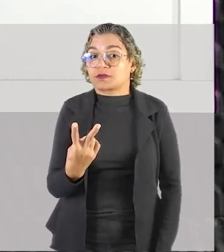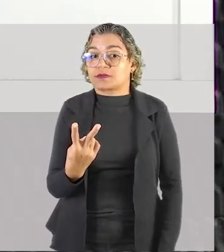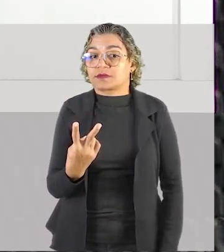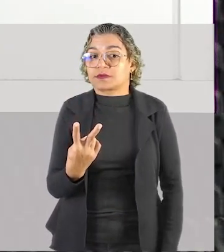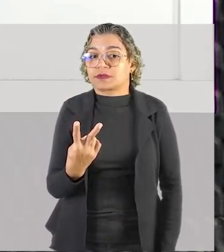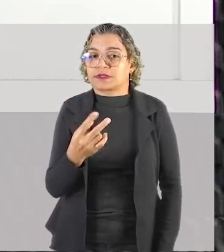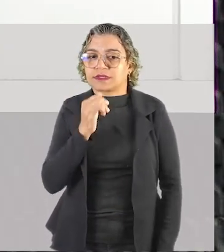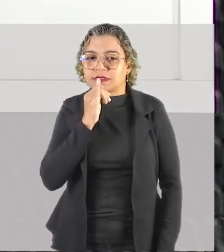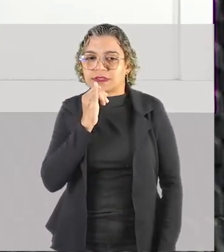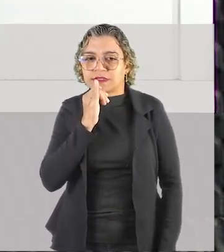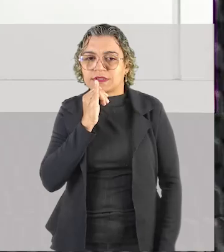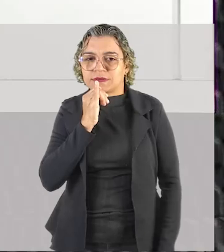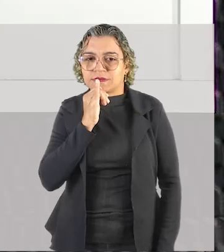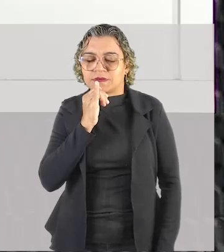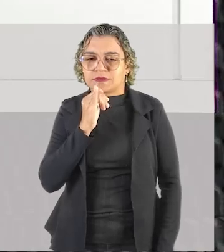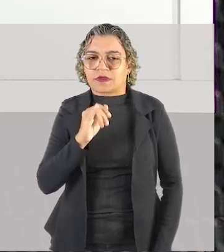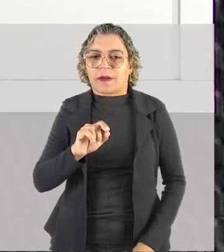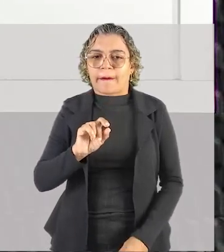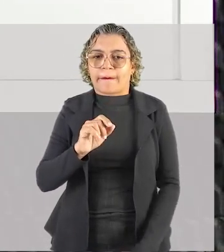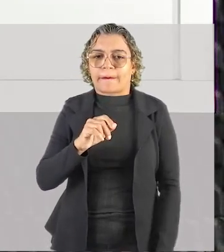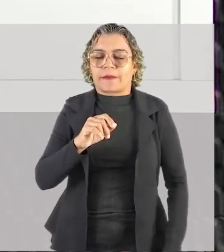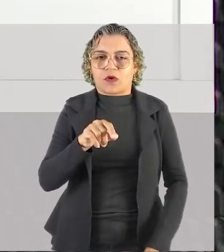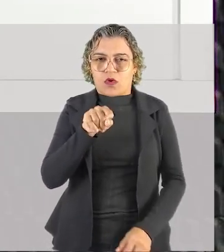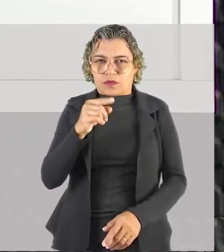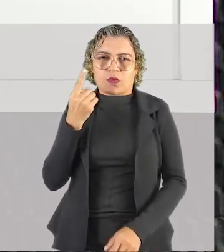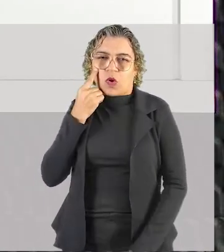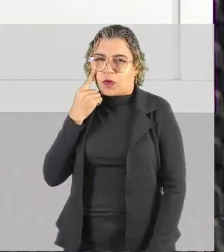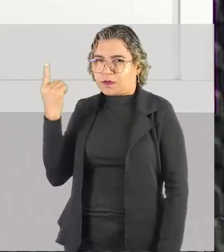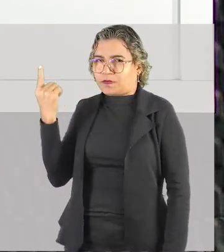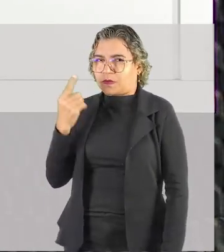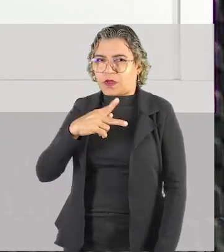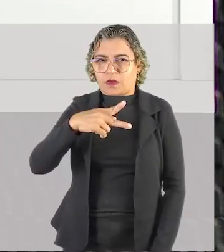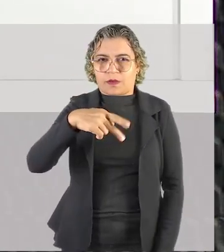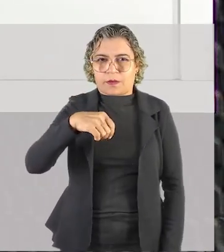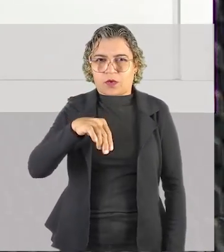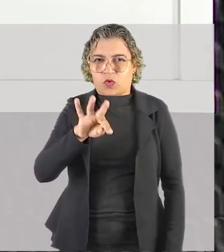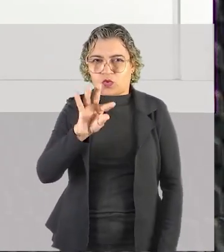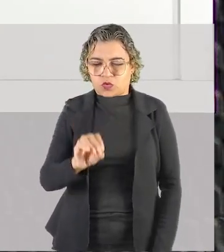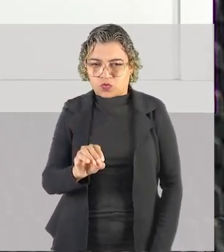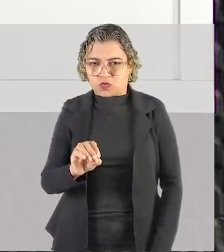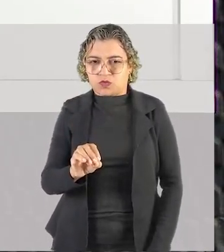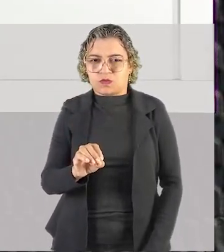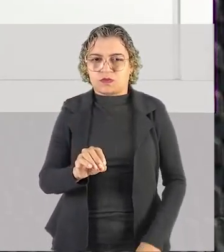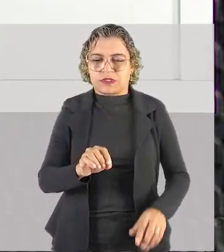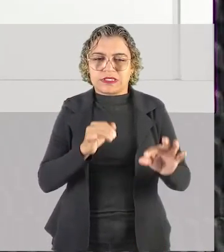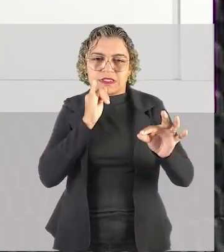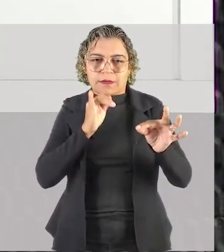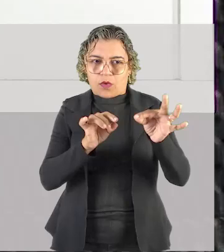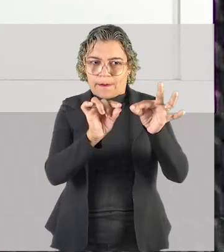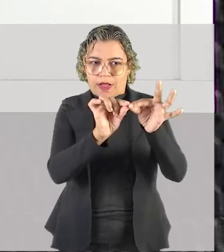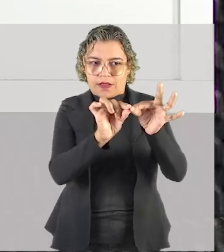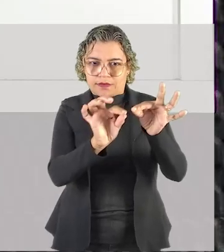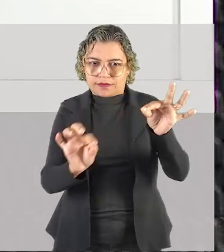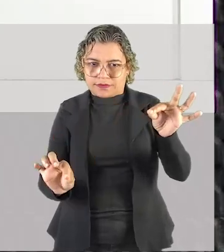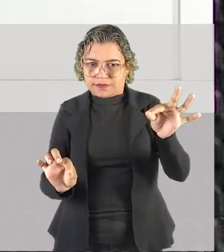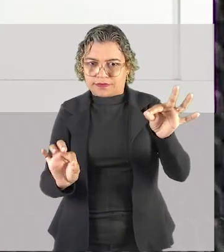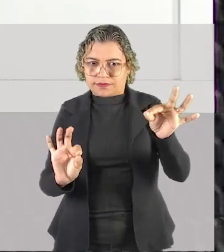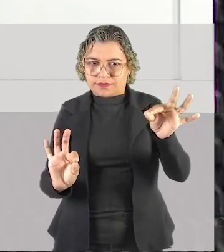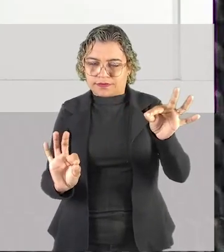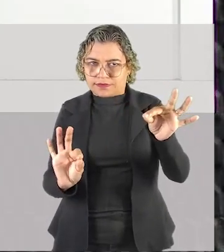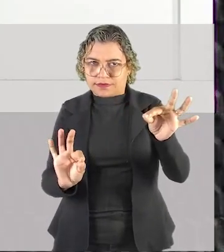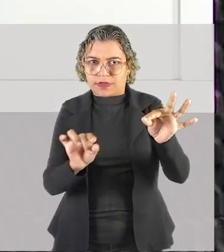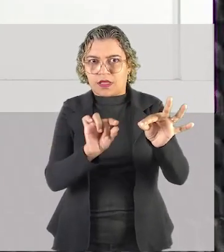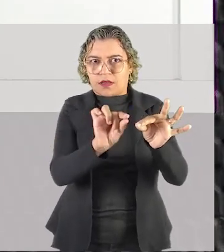né? Então, nós conhecemos esse ponto aqui, conhecemos esse aqui. Agora, muita atenção nesse caso aqui,